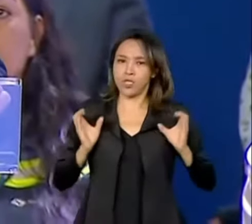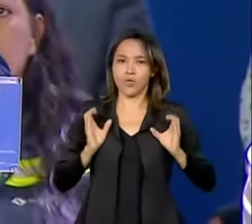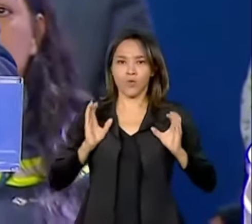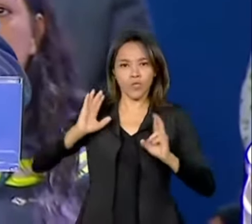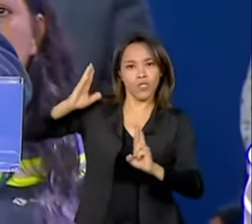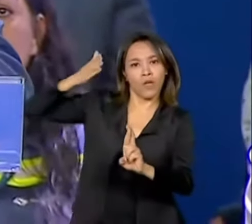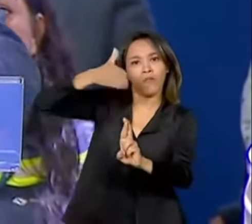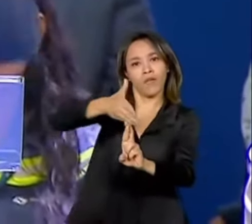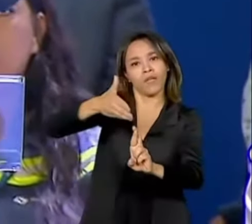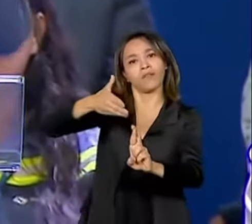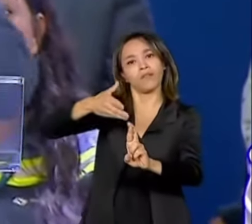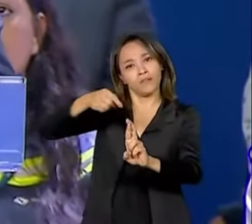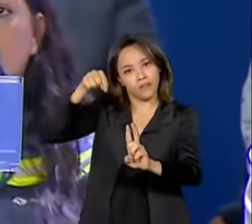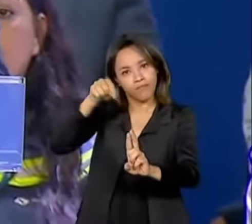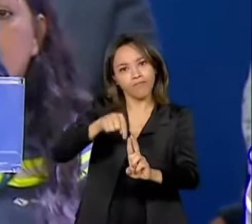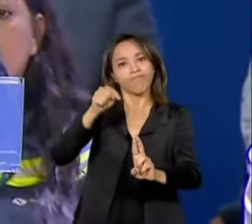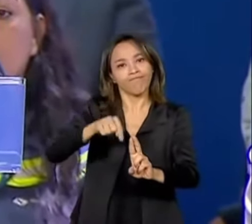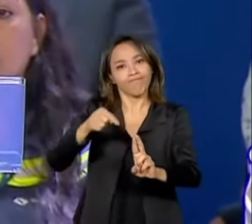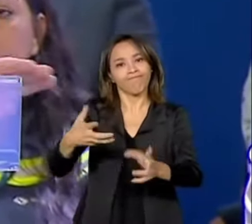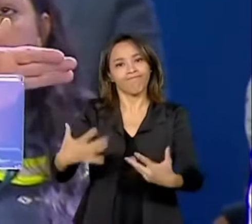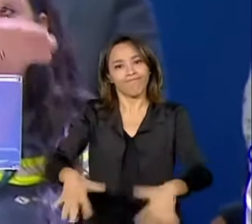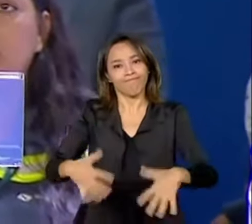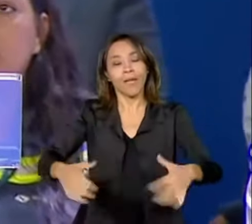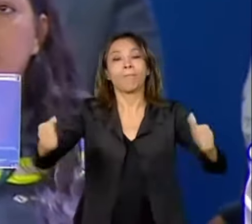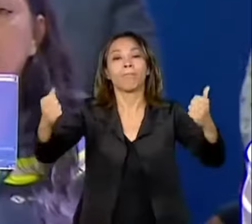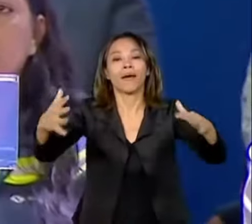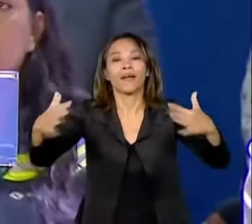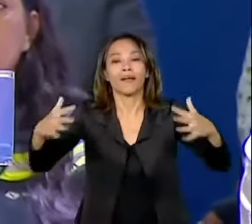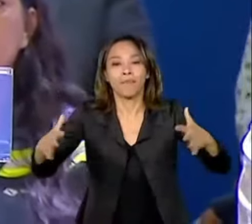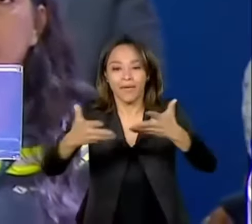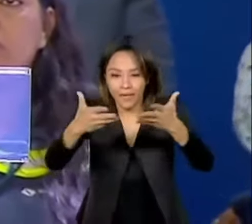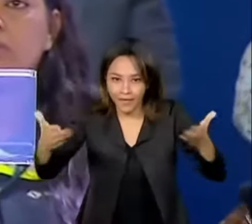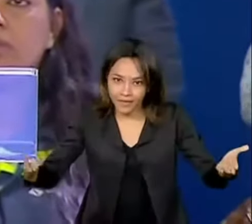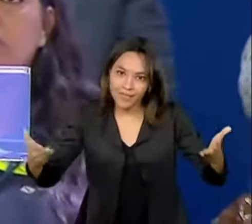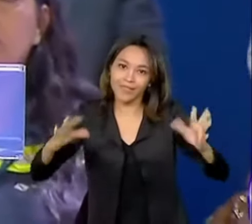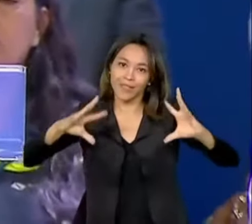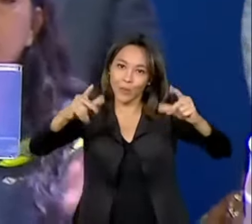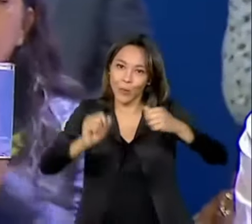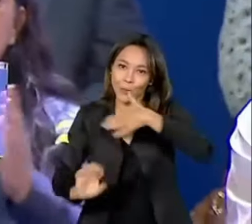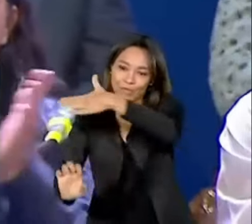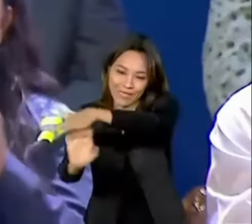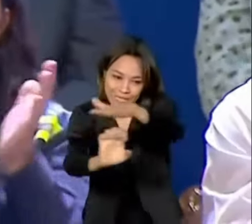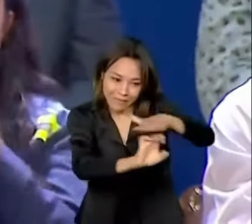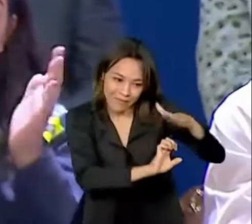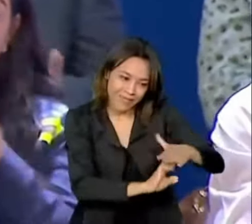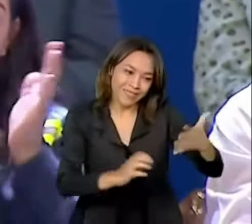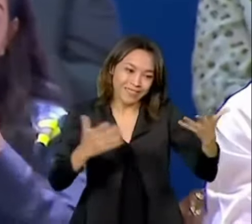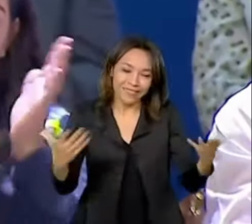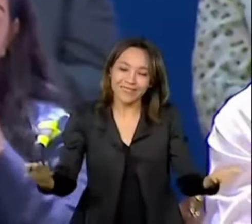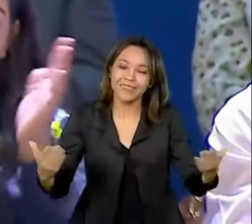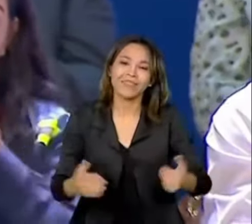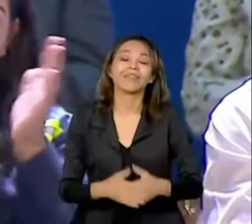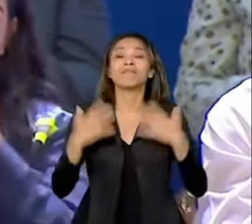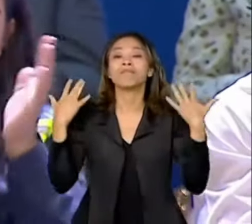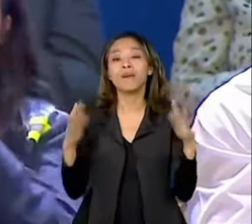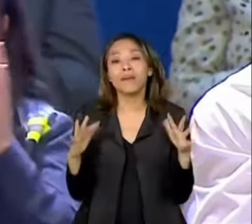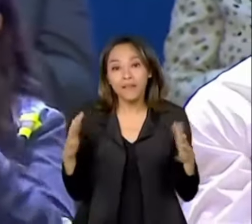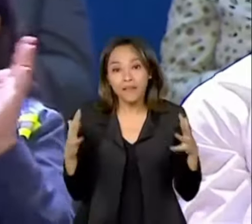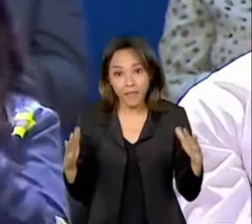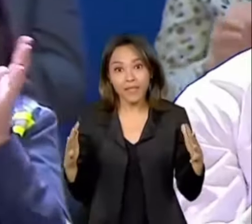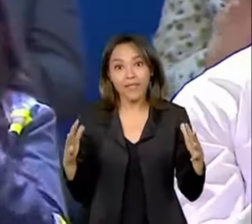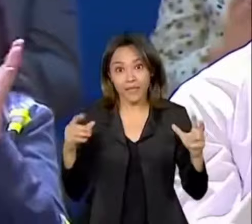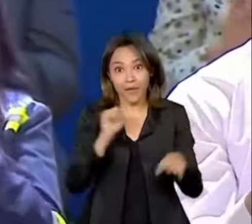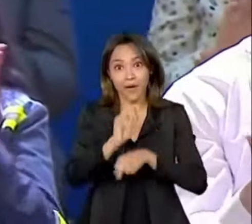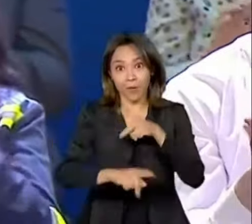viva dignamente e decentemente. Parabéns para os empresários que fizeram esse evento e parabéns